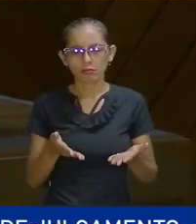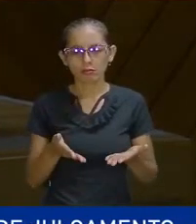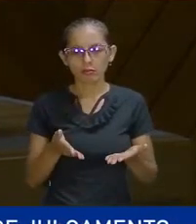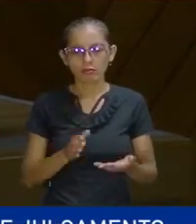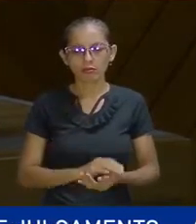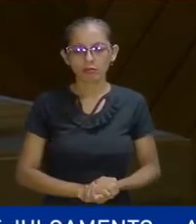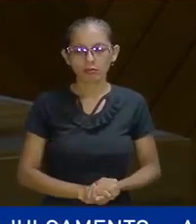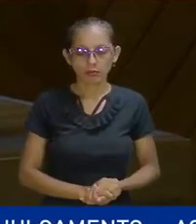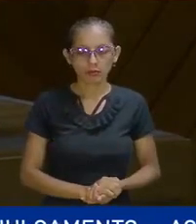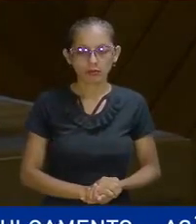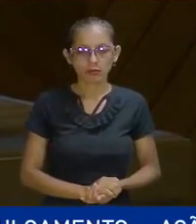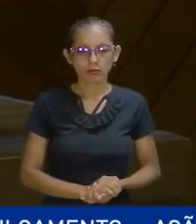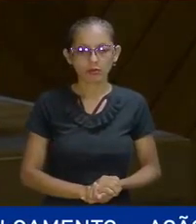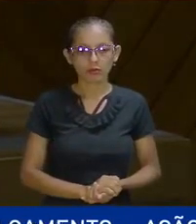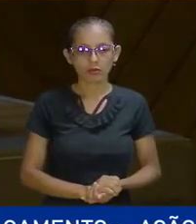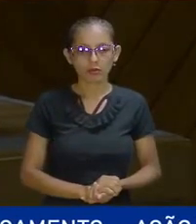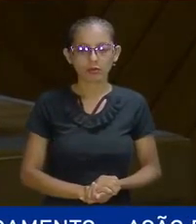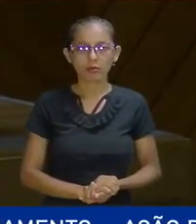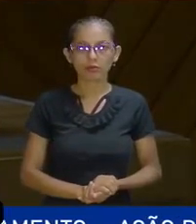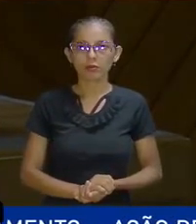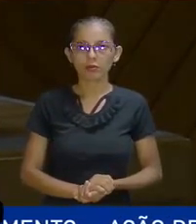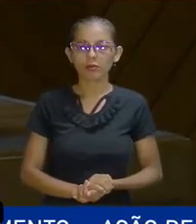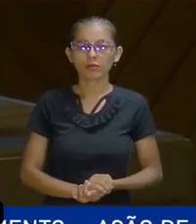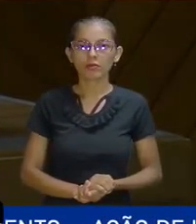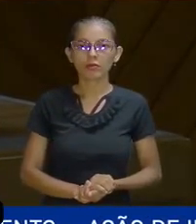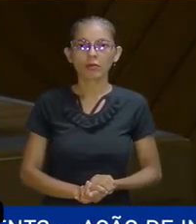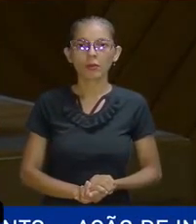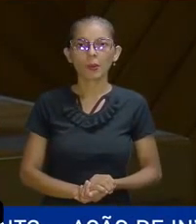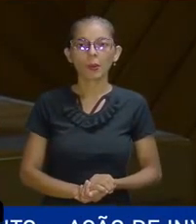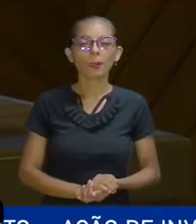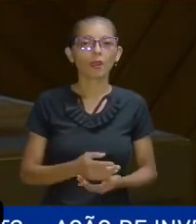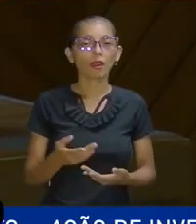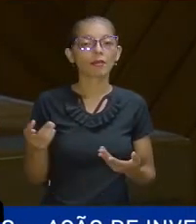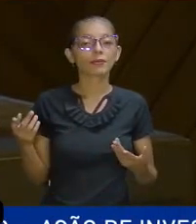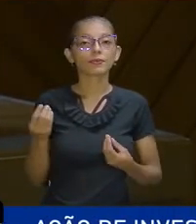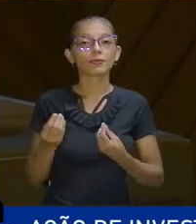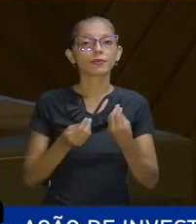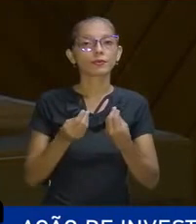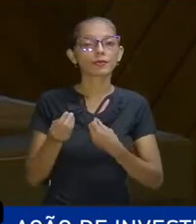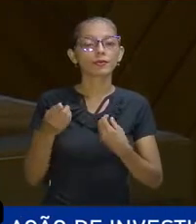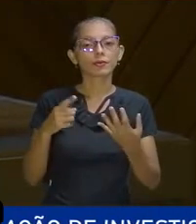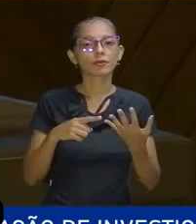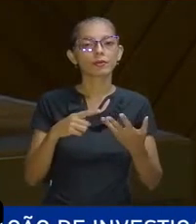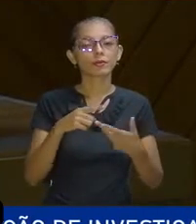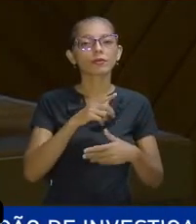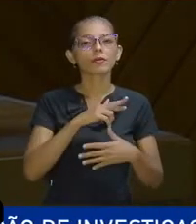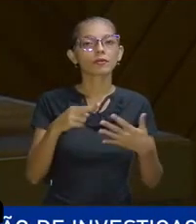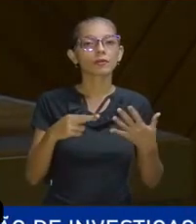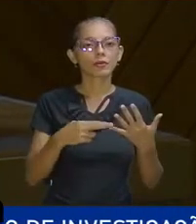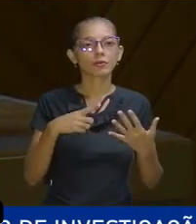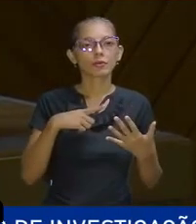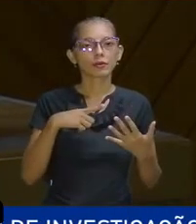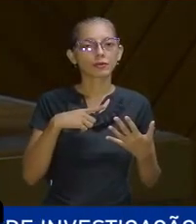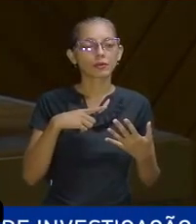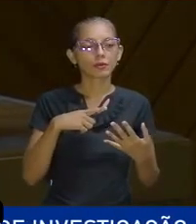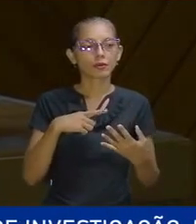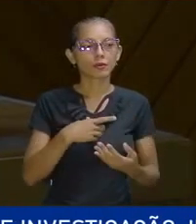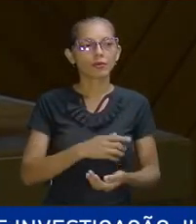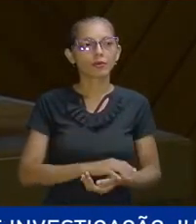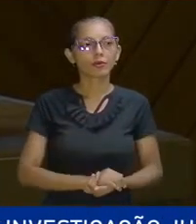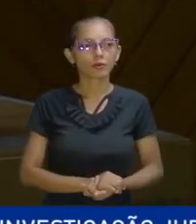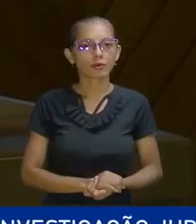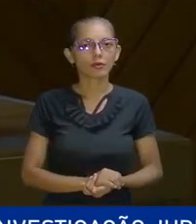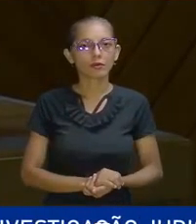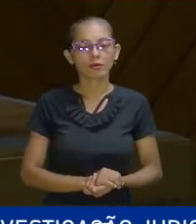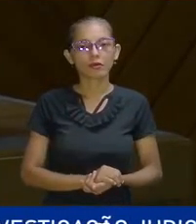autores deixaram de arrolar na inicial. Em suas alegações finais, as partes reiteraram os pedidos solicitados na inicial e na contestação.